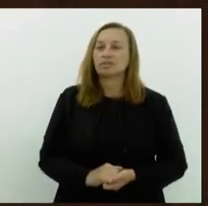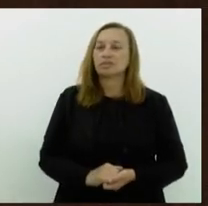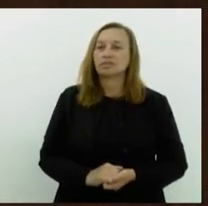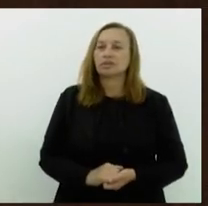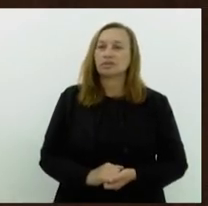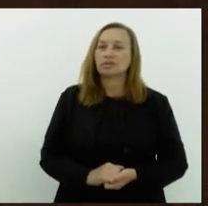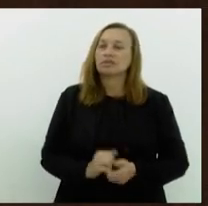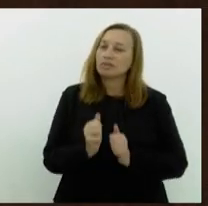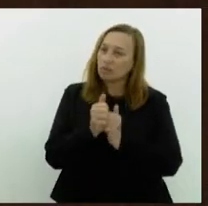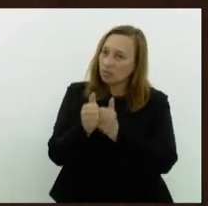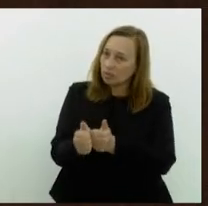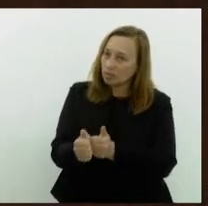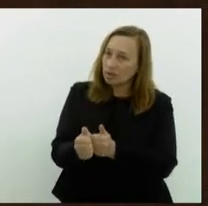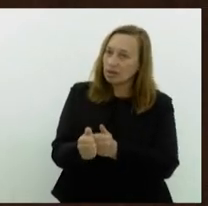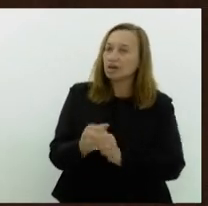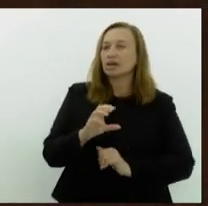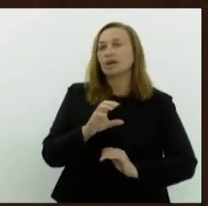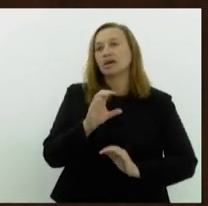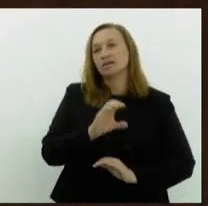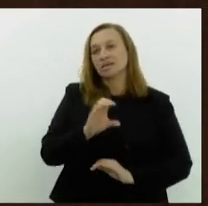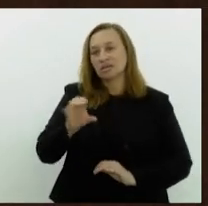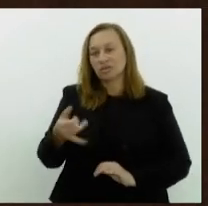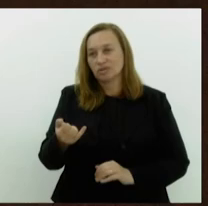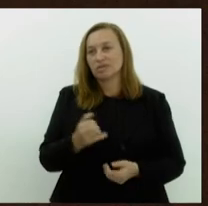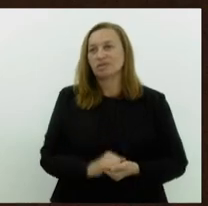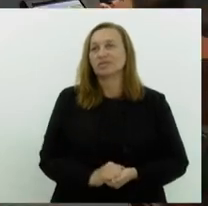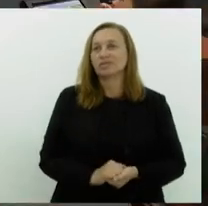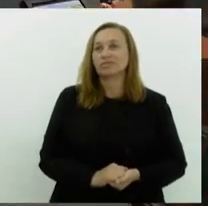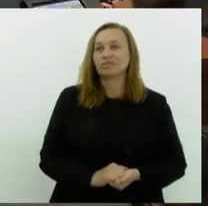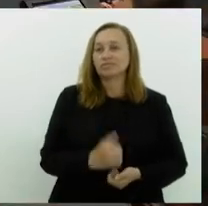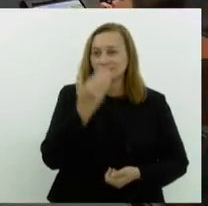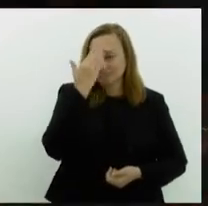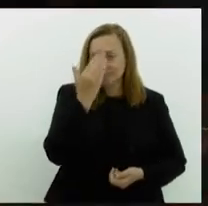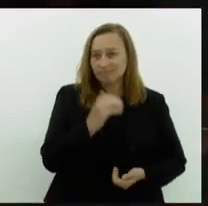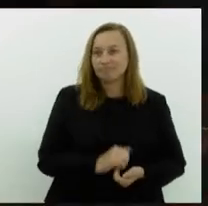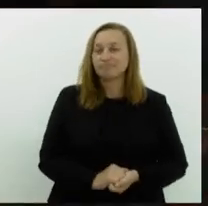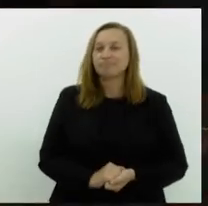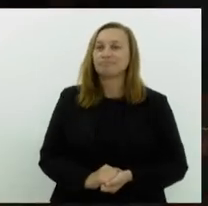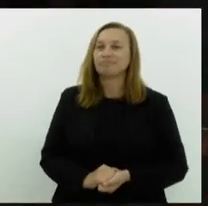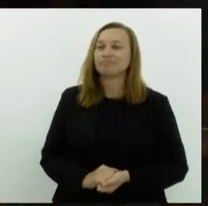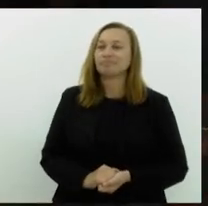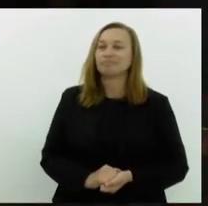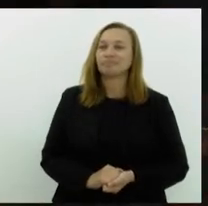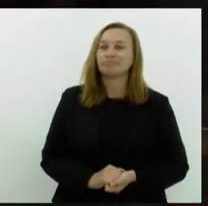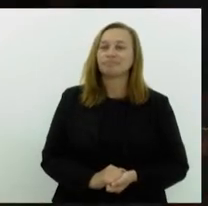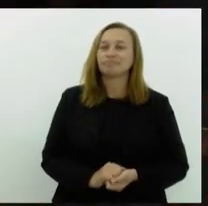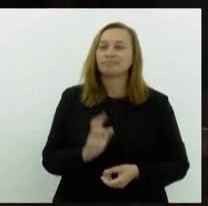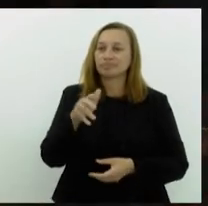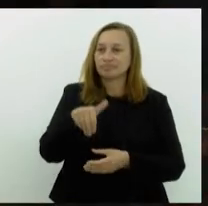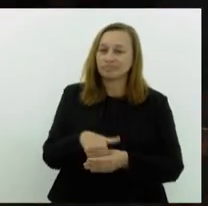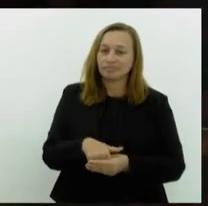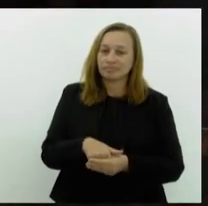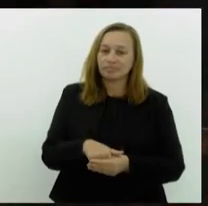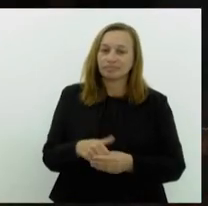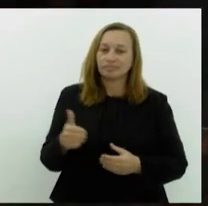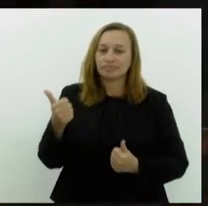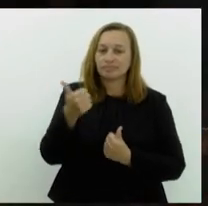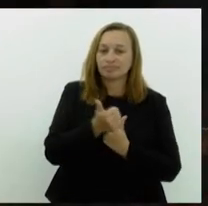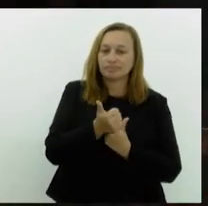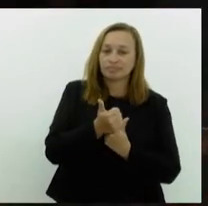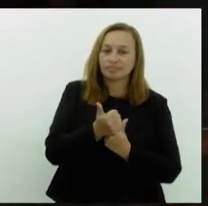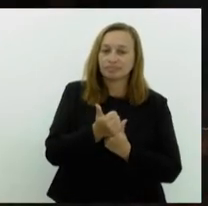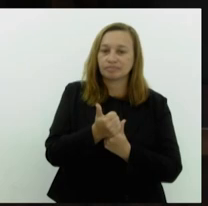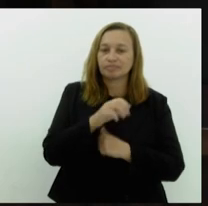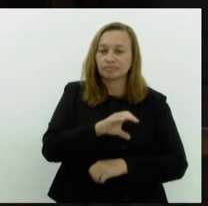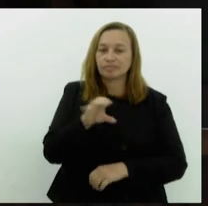eu vou acompanhar o parecer da CCJ. Muito obrigado, com os pareceres emitidos em votação substitutiva